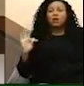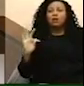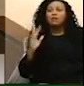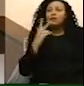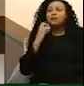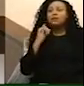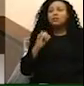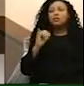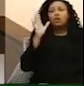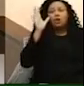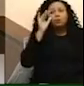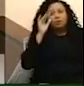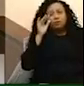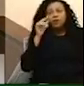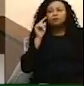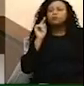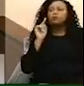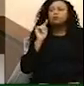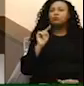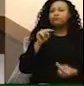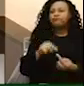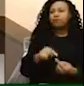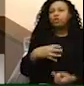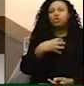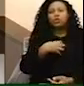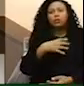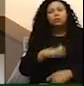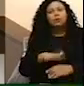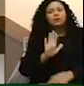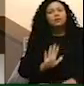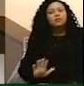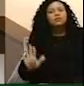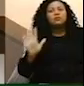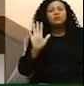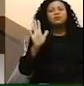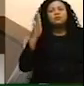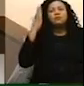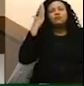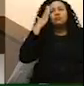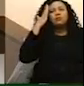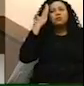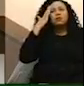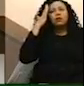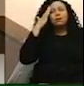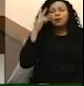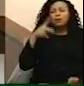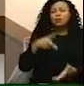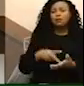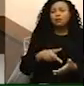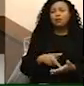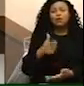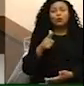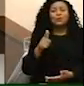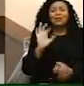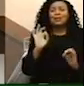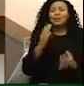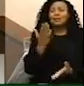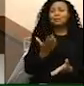se observarmos uma causa de forma mais ampla e sábia, na verdade não existe causa